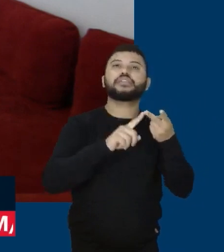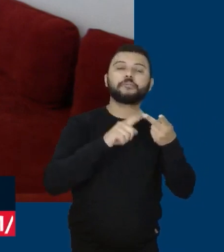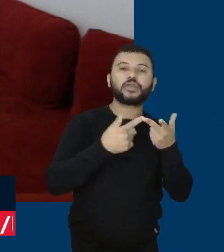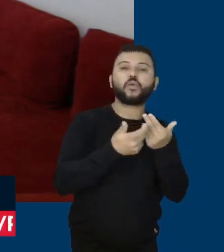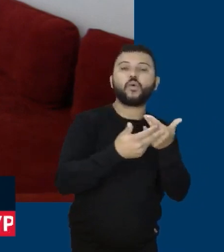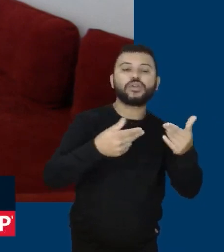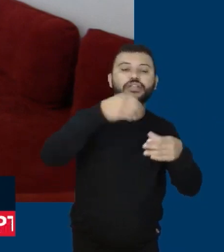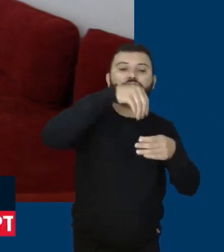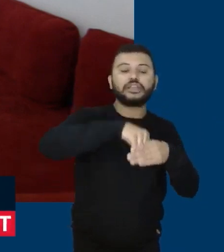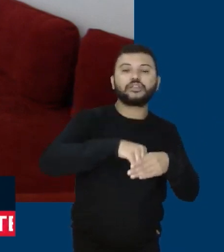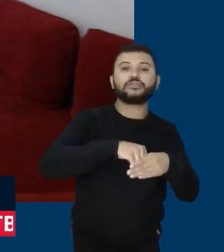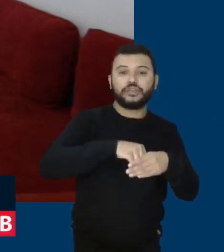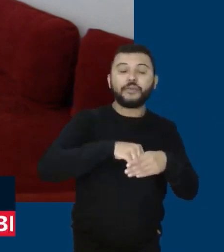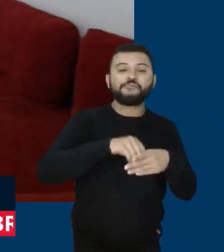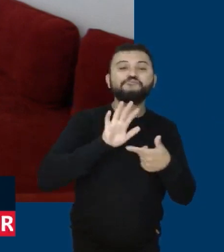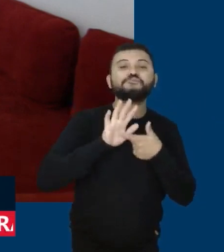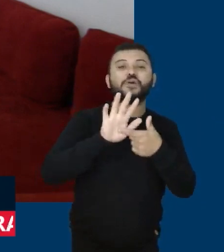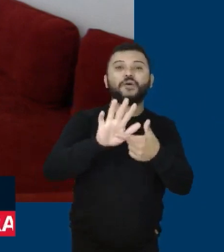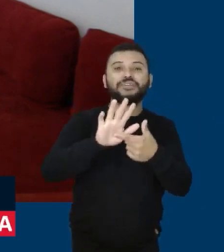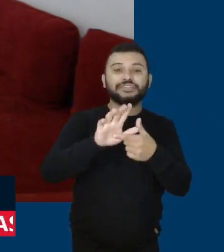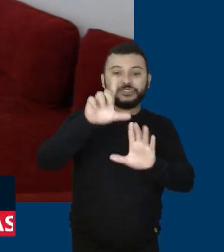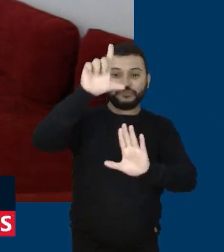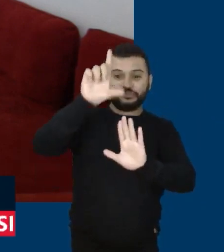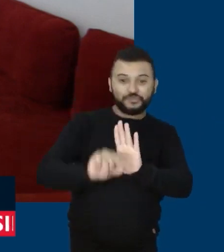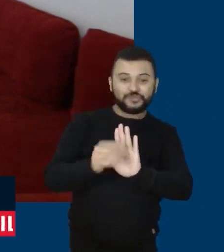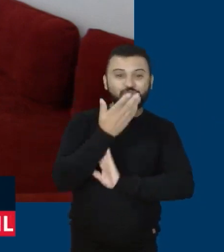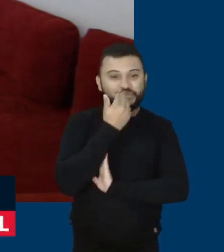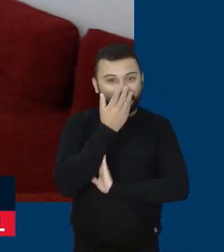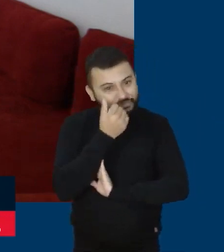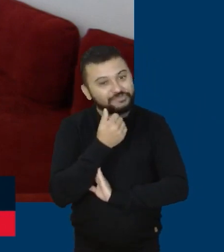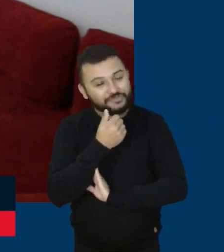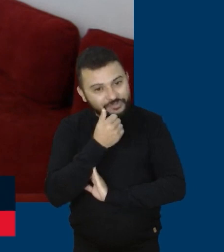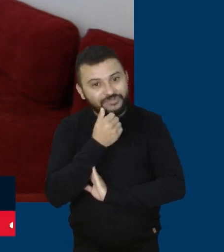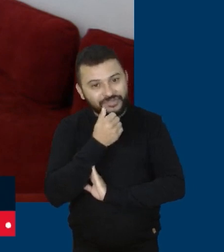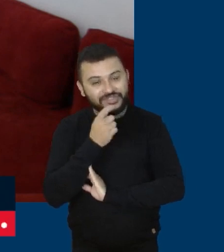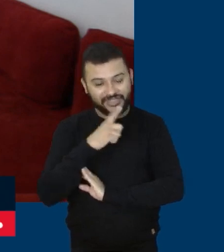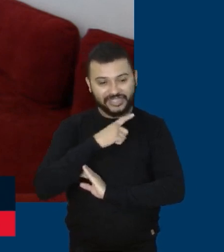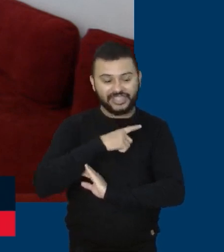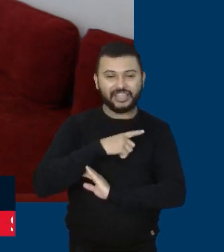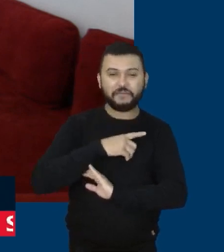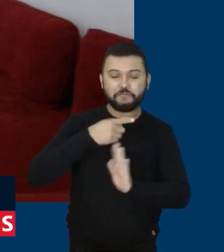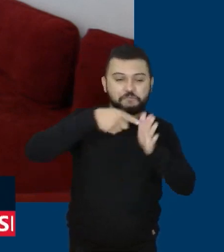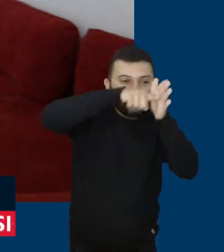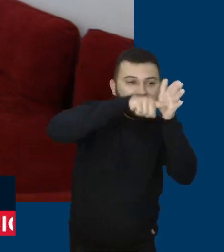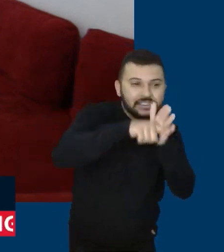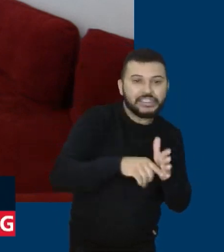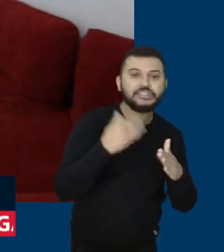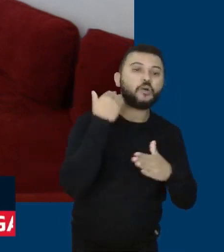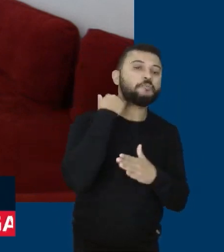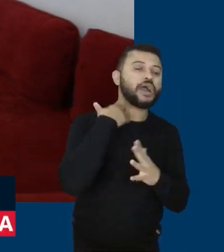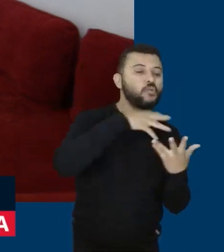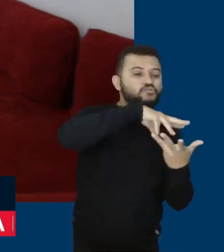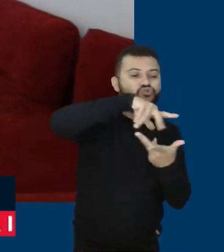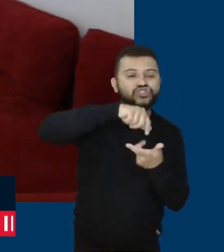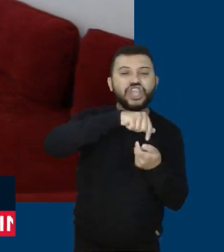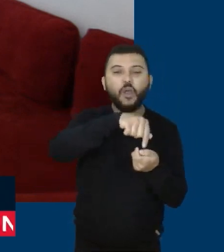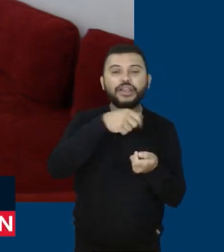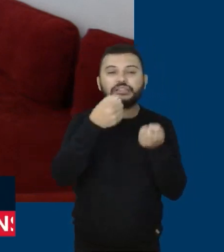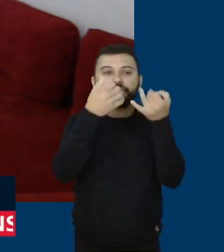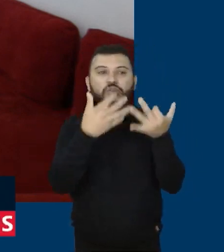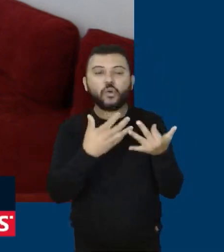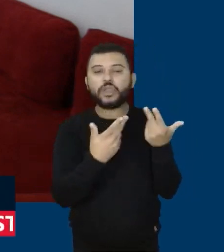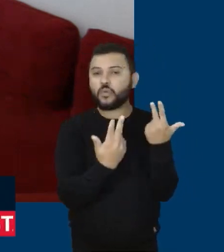cesta básica, o que justificaria essa queda nos preços aí. Ele já tinha feito um estudo para o Banco Mundial, um estudo semelhante,